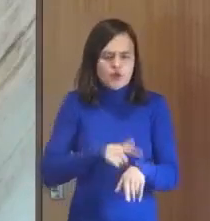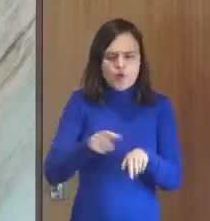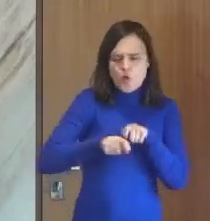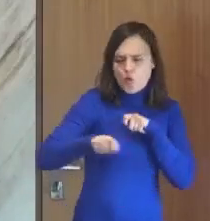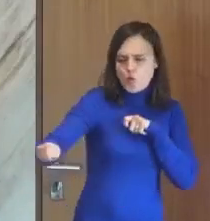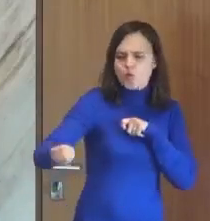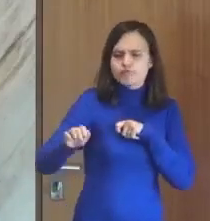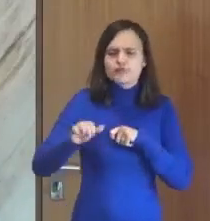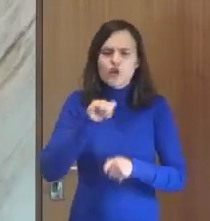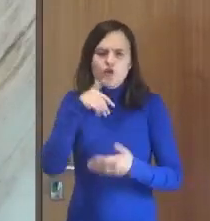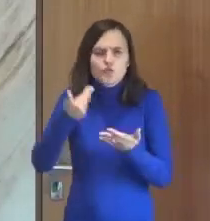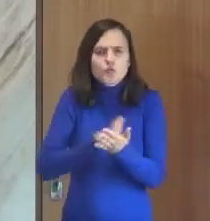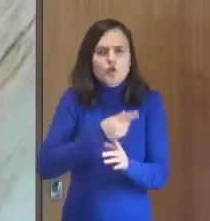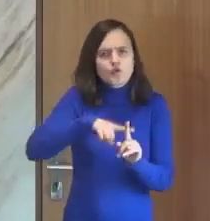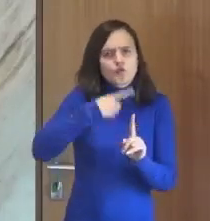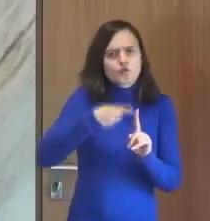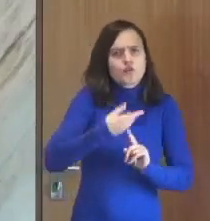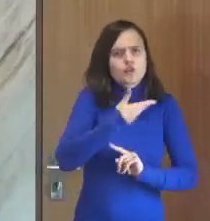tempo. Ele morre em